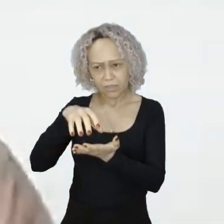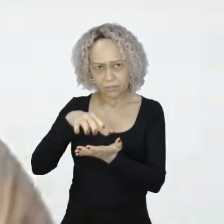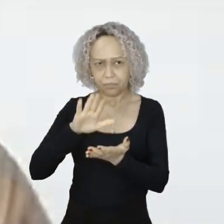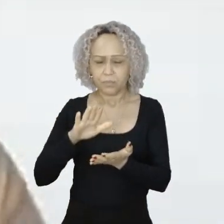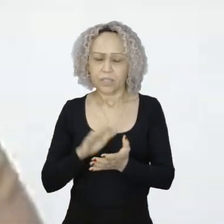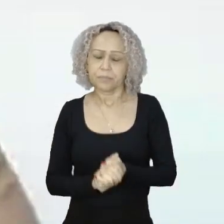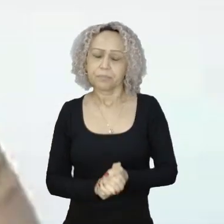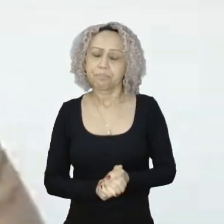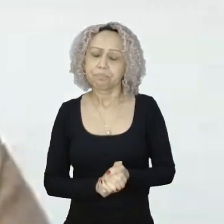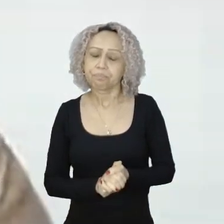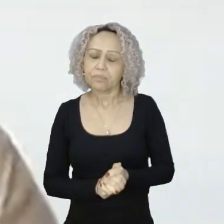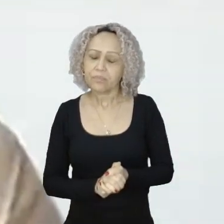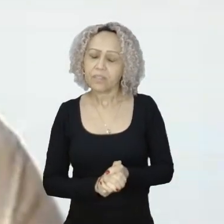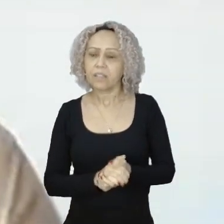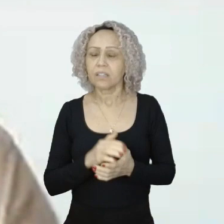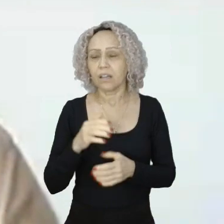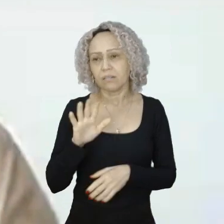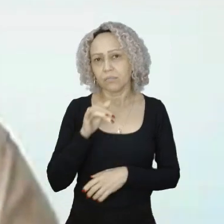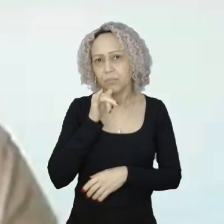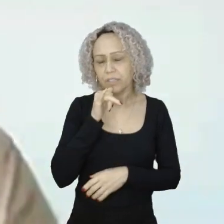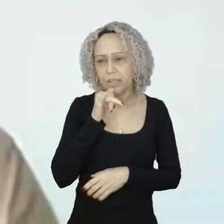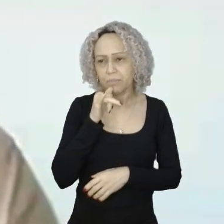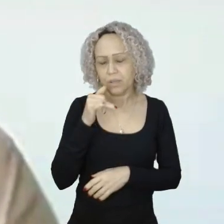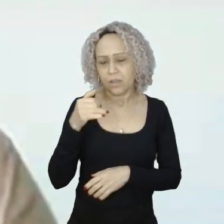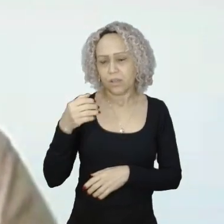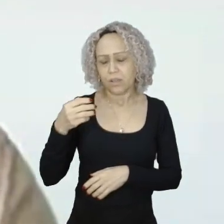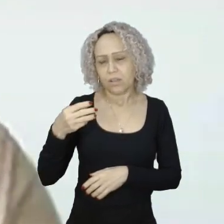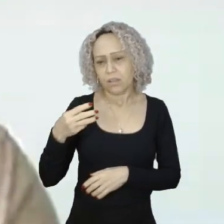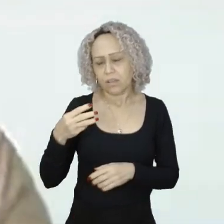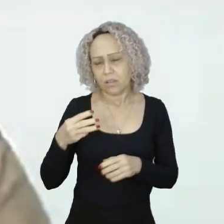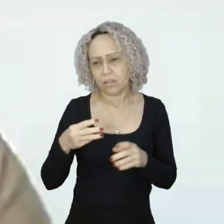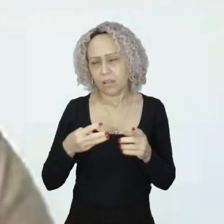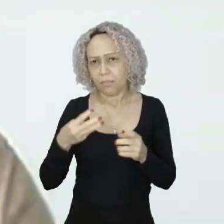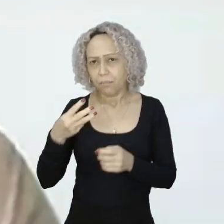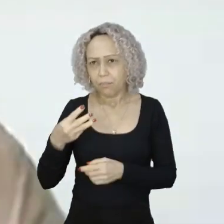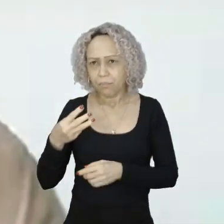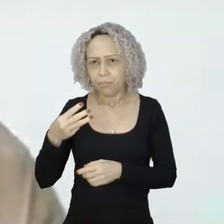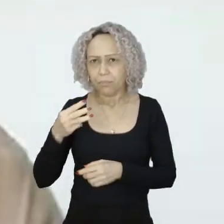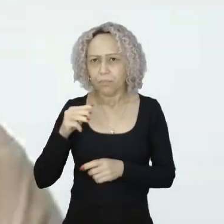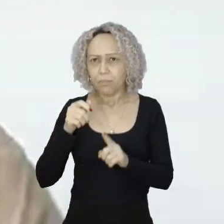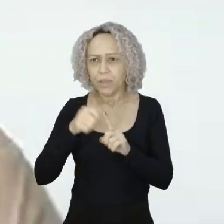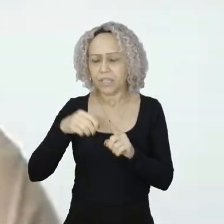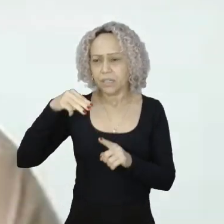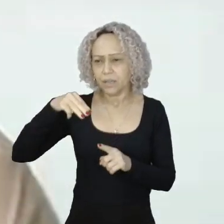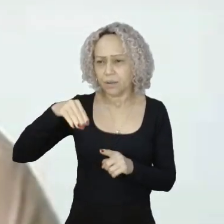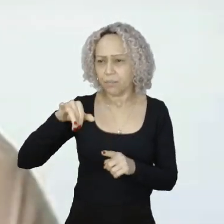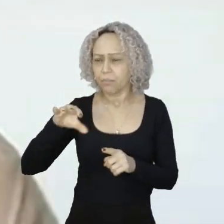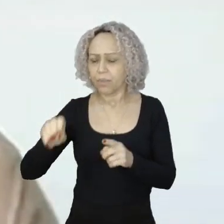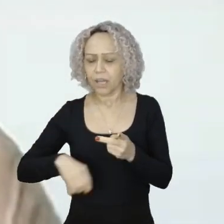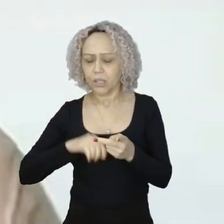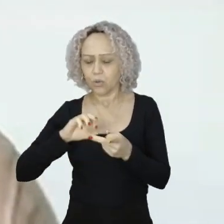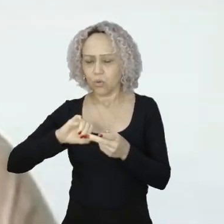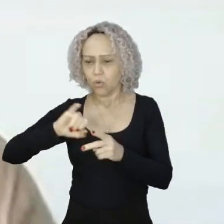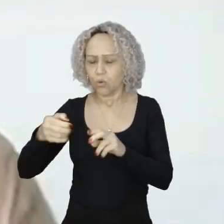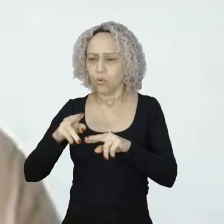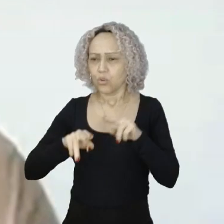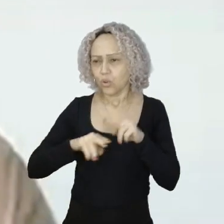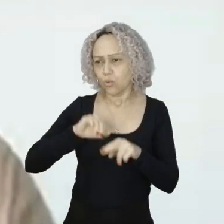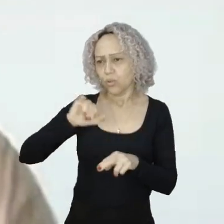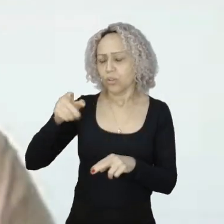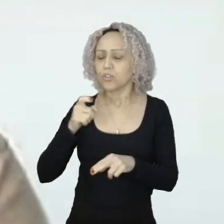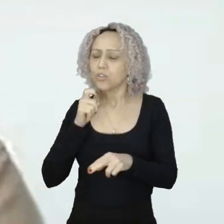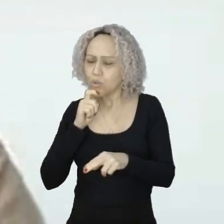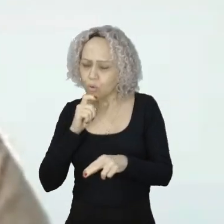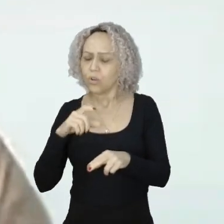congressos estaduais. E agora, de 26 a 29 de outubro, nós realizamos o nosso 7º Congresso Nacional